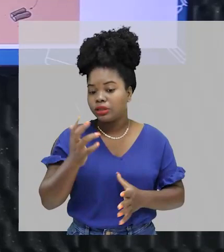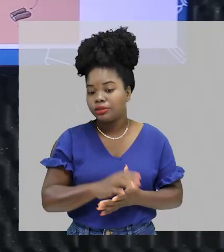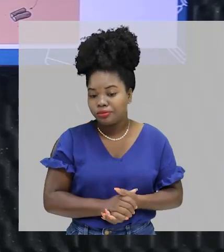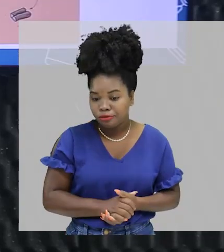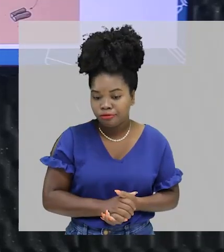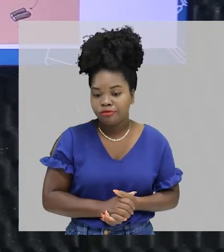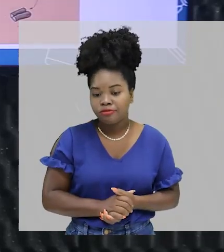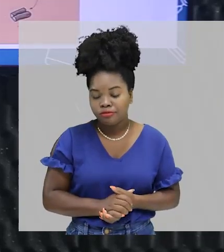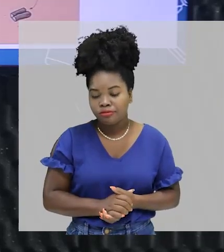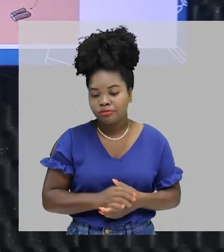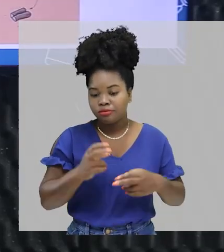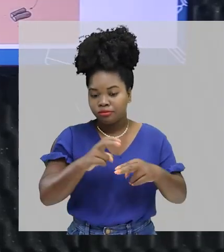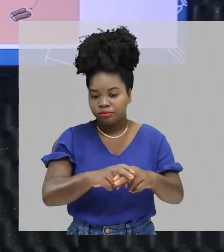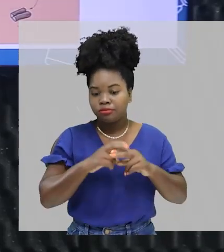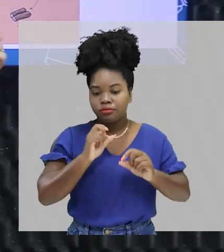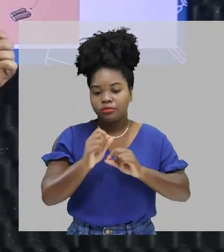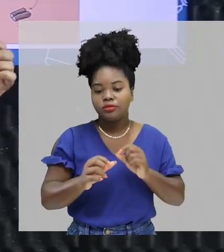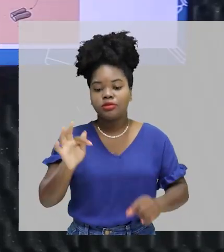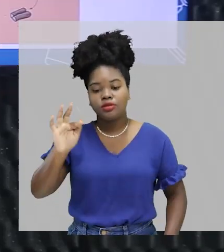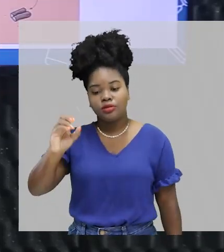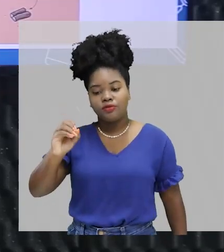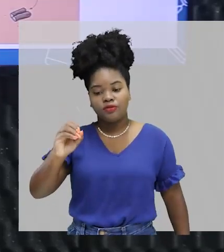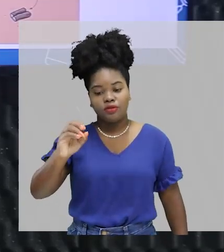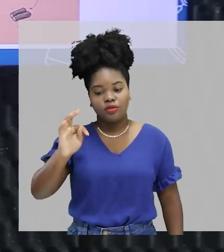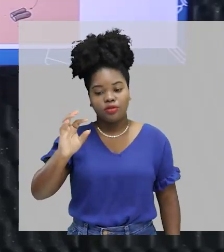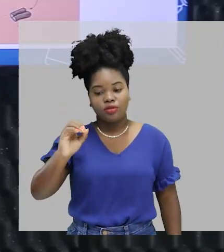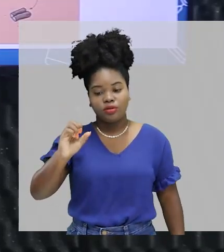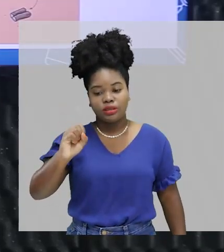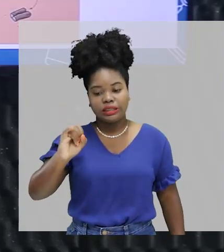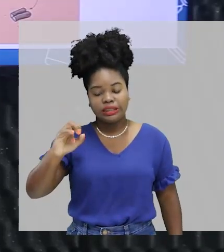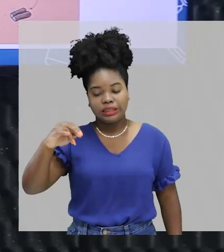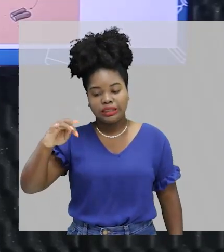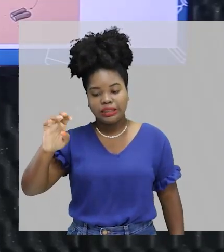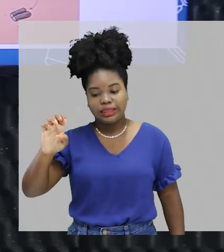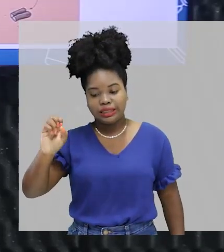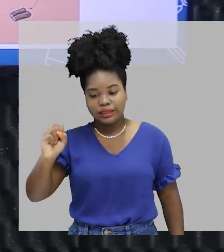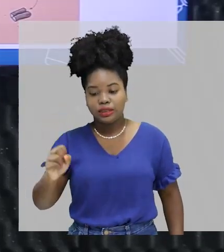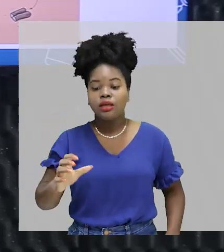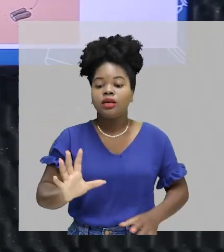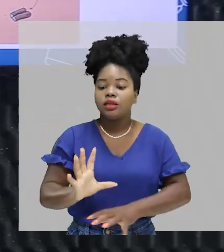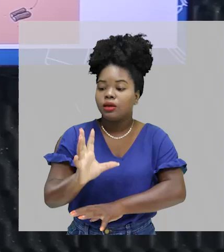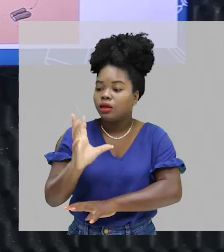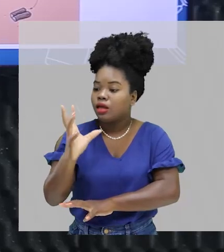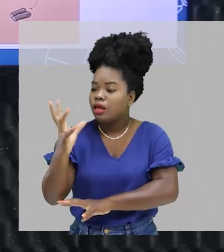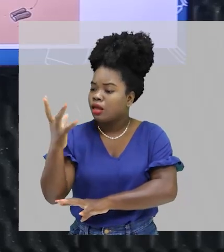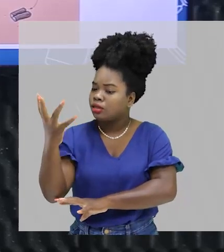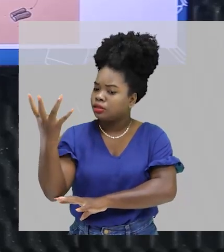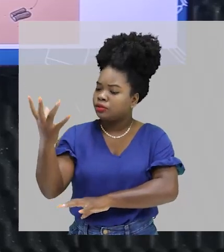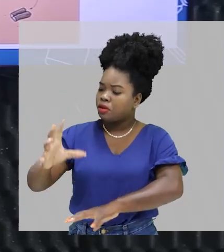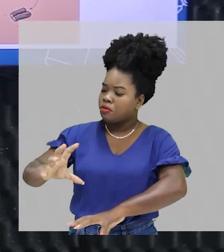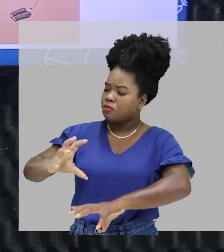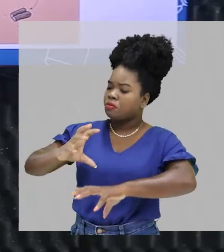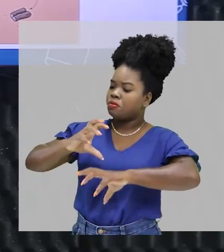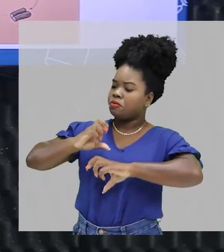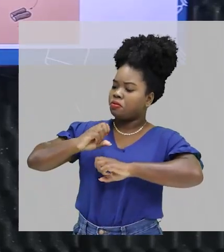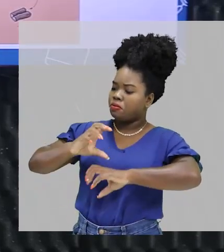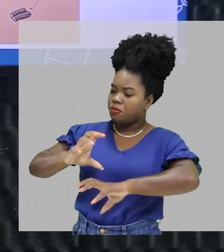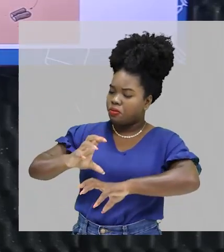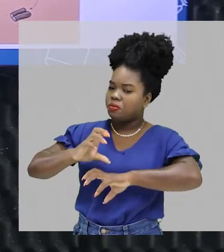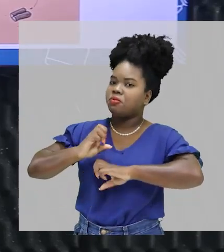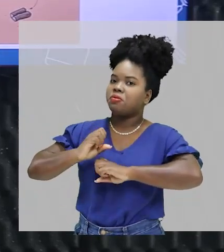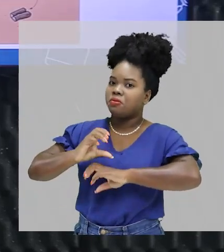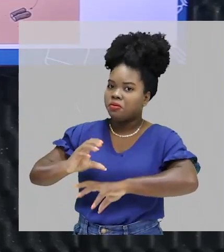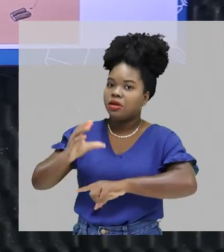faz parte da fotossíntese. Então as plantas estarão assimilando esse